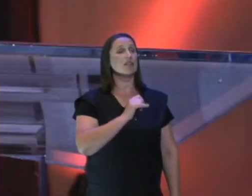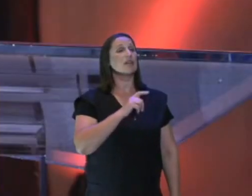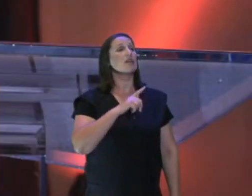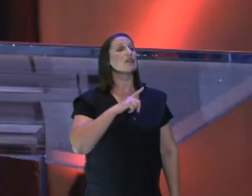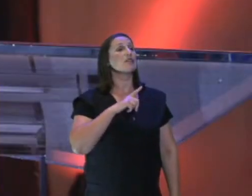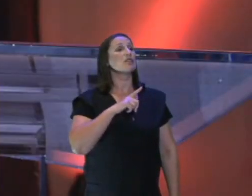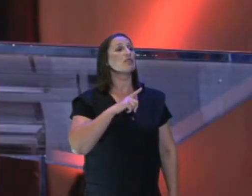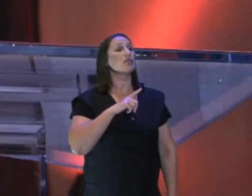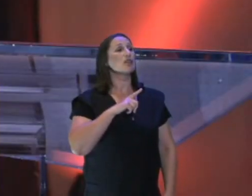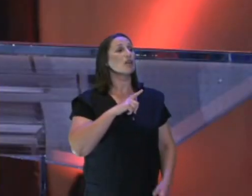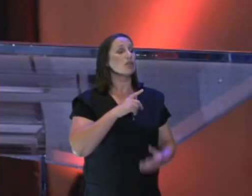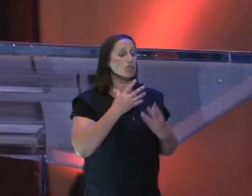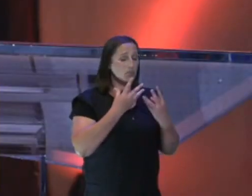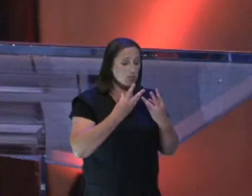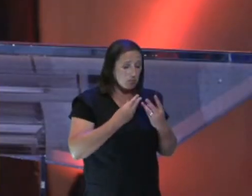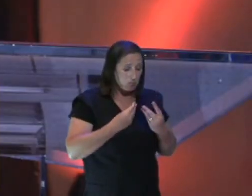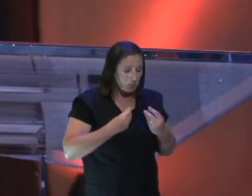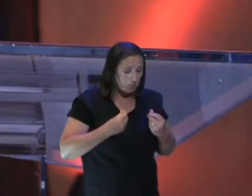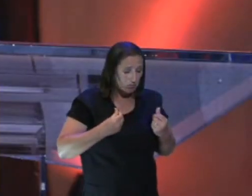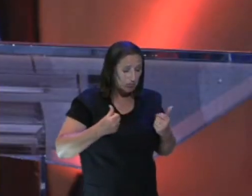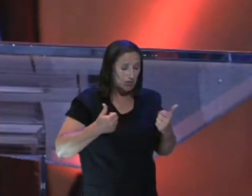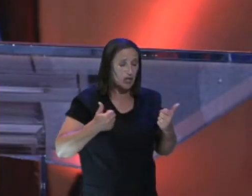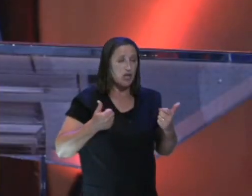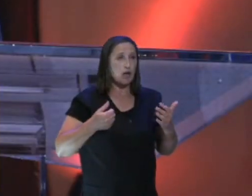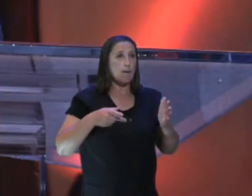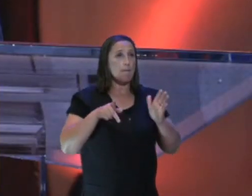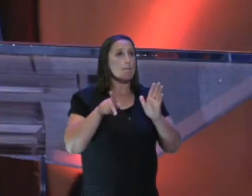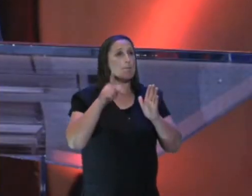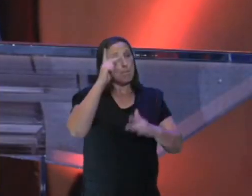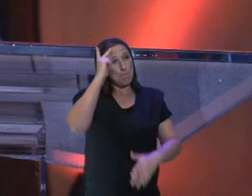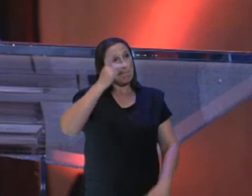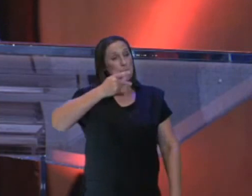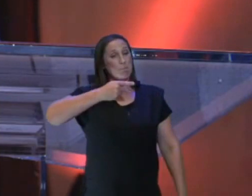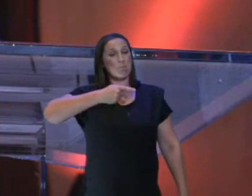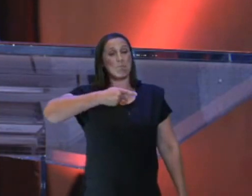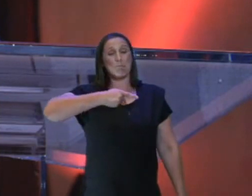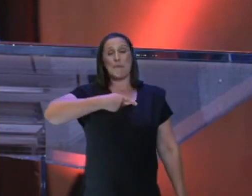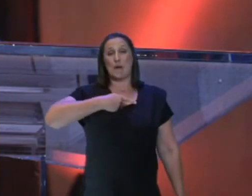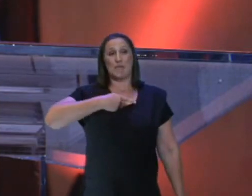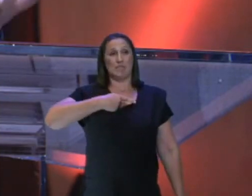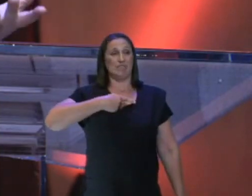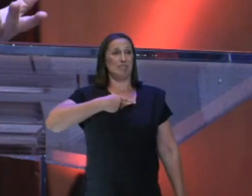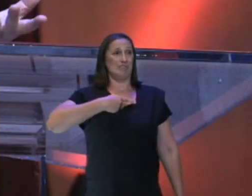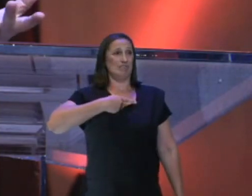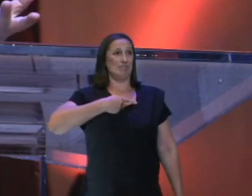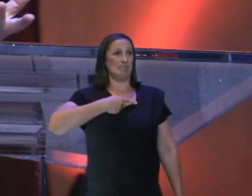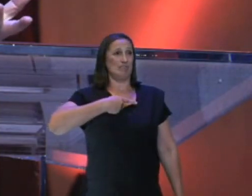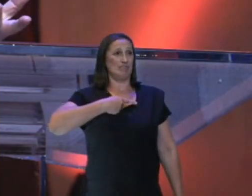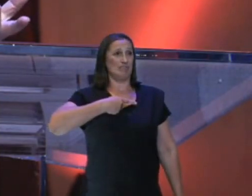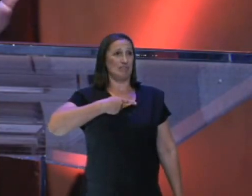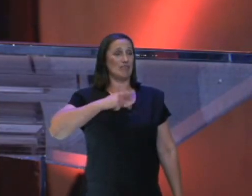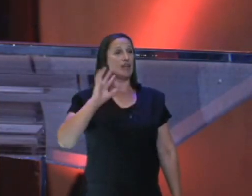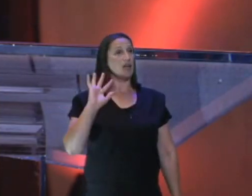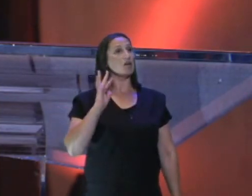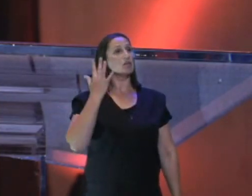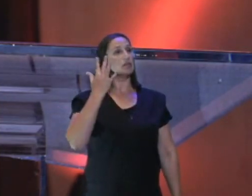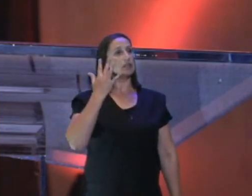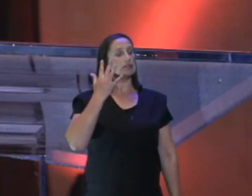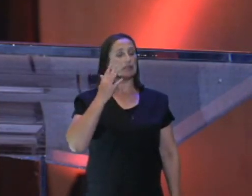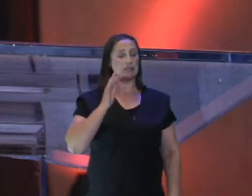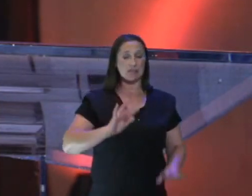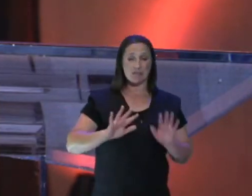consumido pela sua própria avaliação de si mesmo. Não é assim que acontece com a gente? A gente olha e